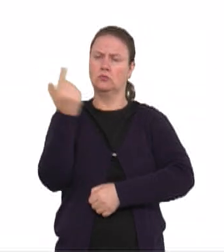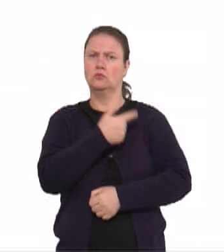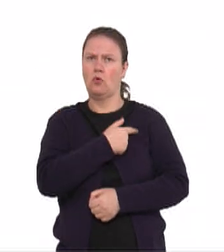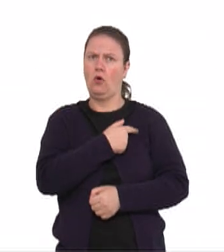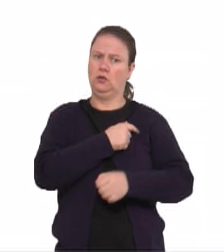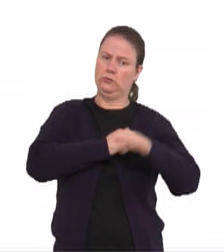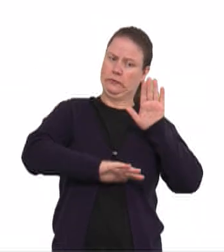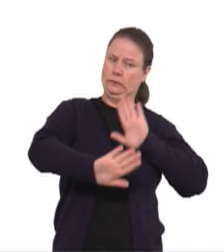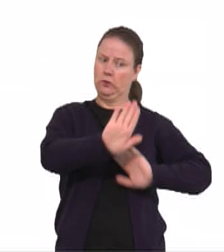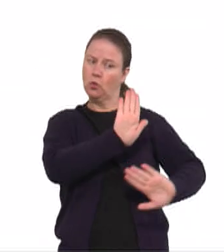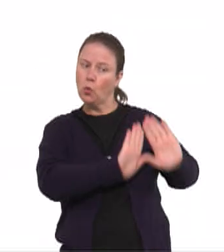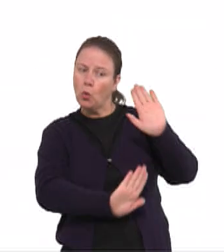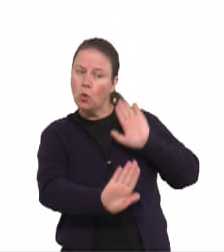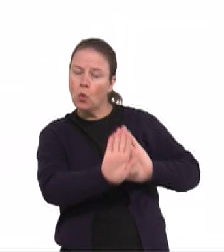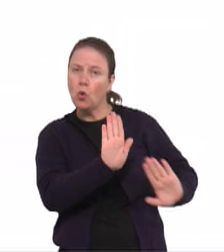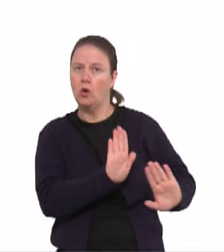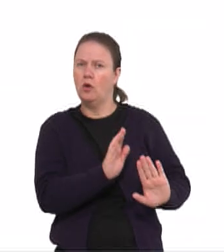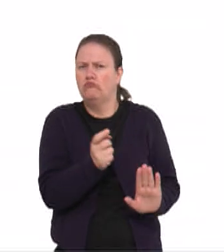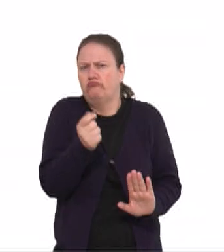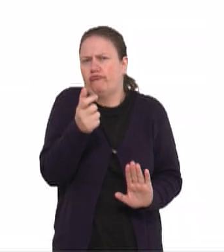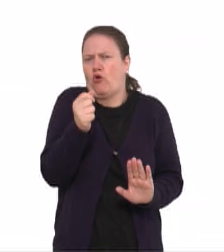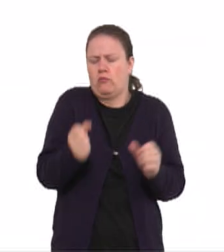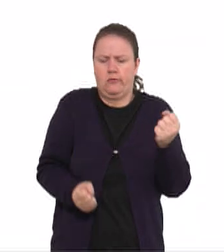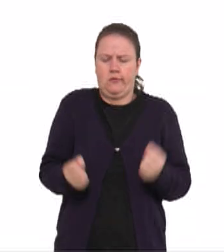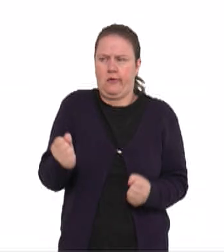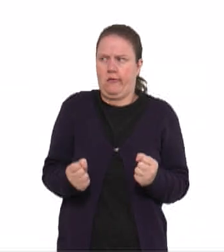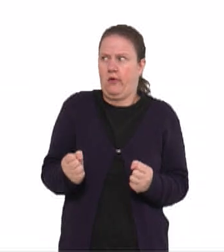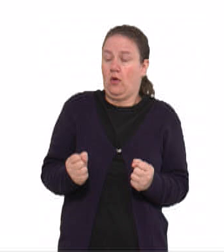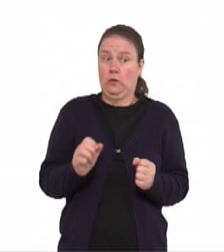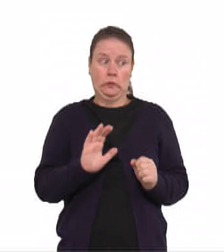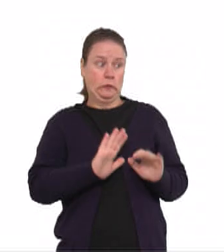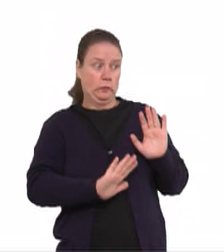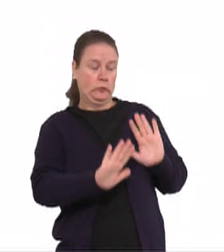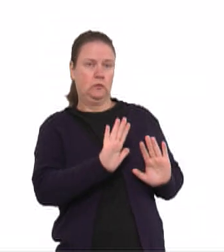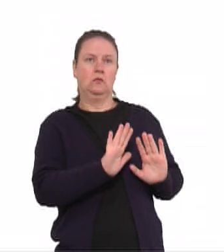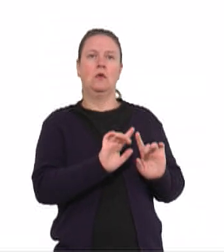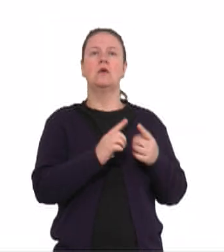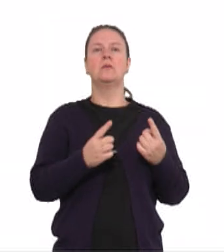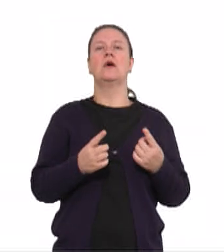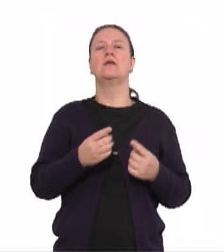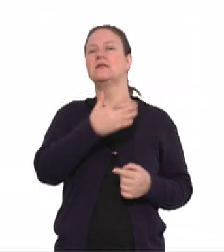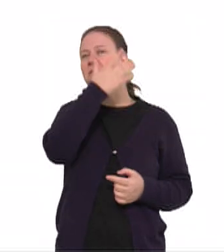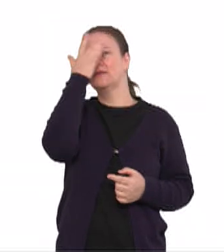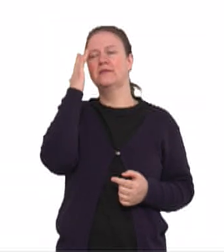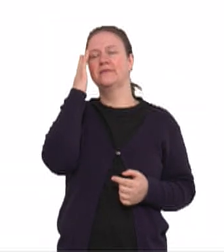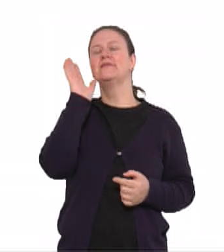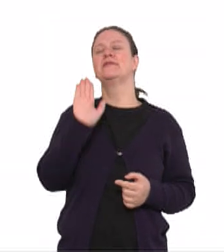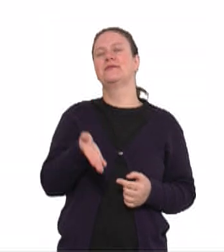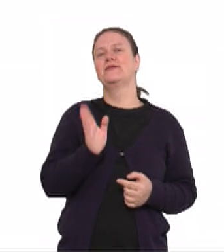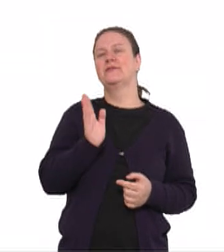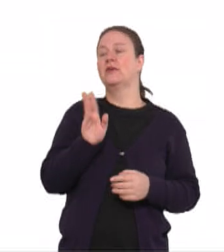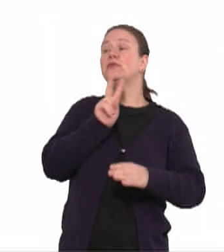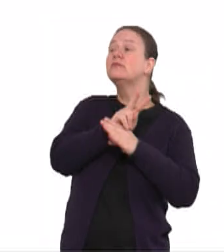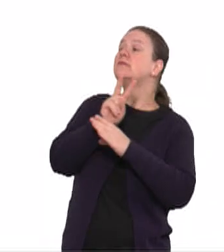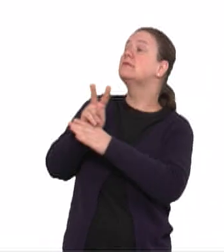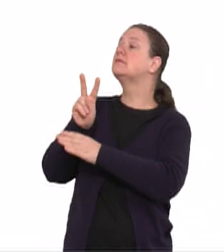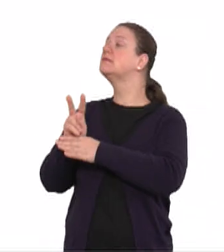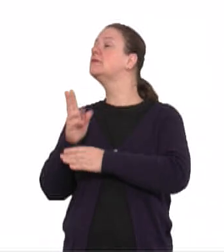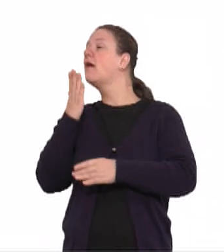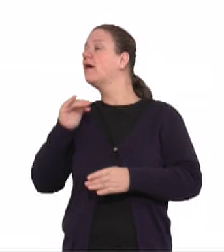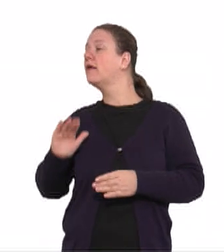alguns cuidados com os poucos carros que passavam, mas os motoristas também cuidavam de